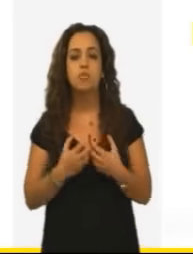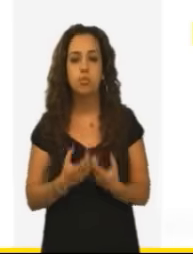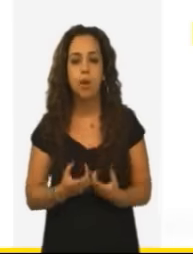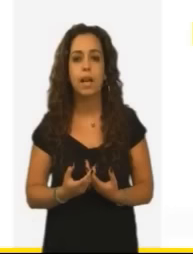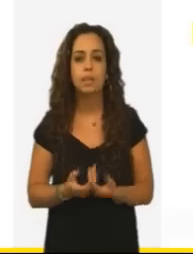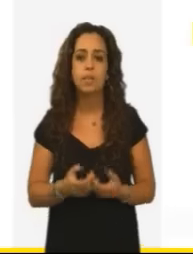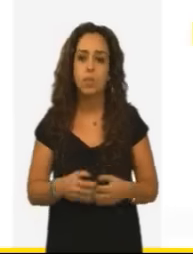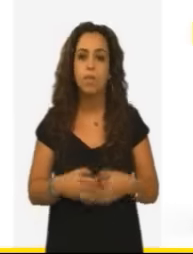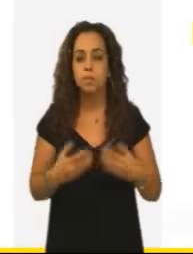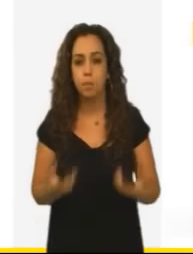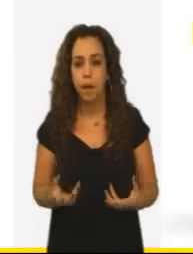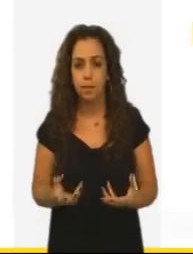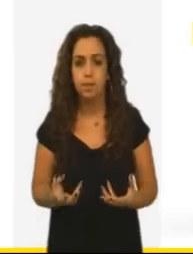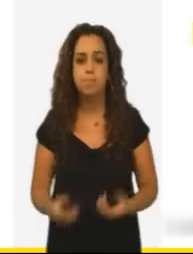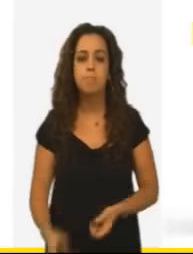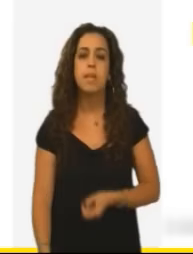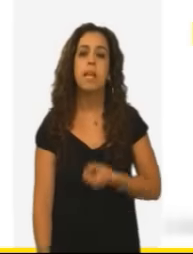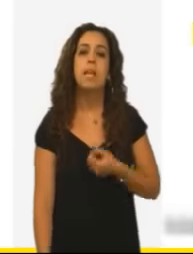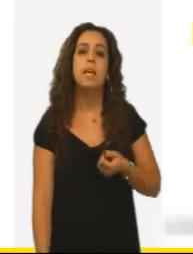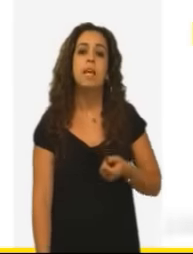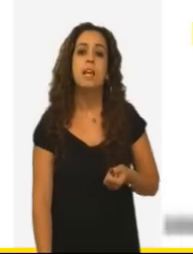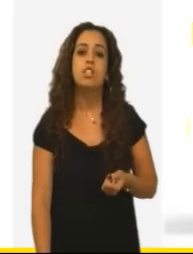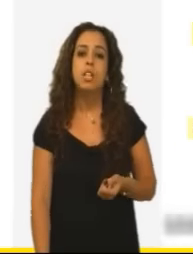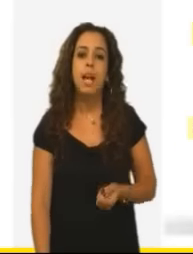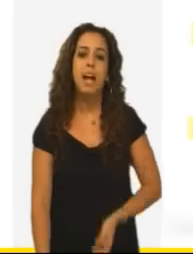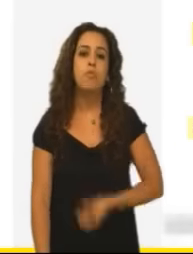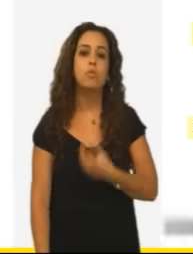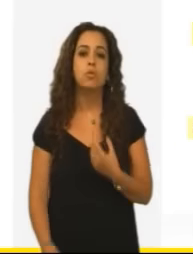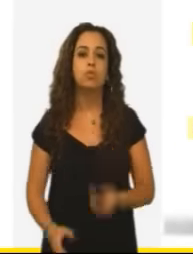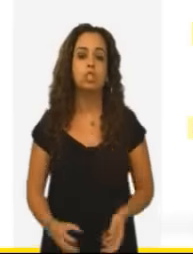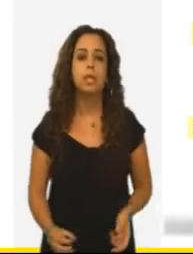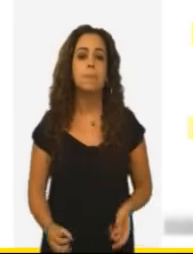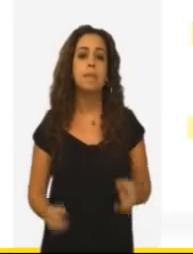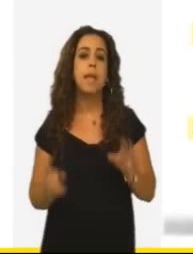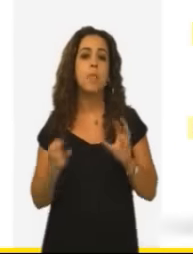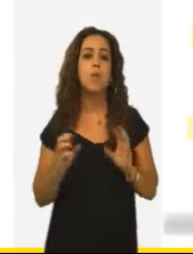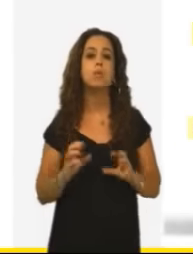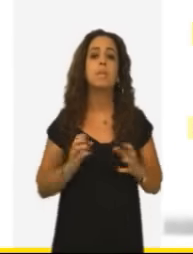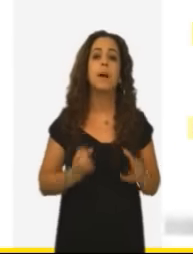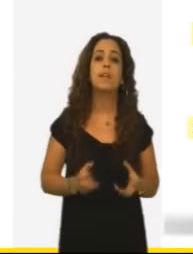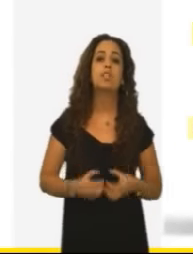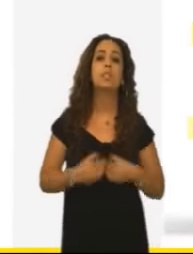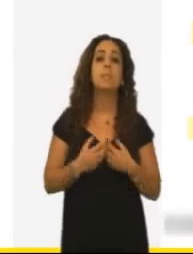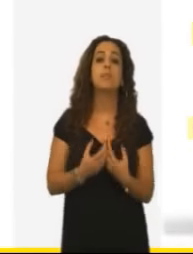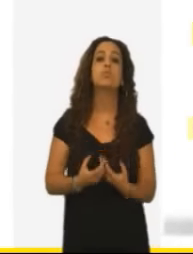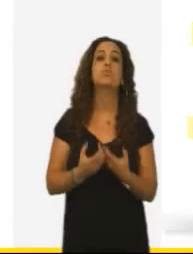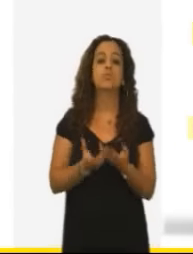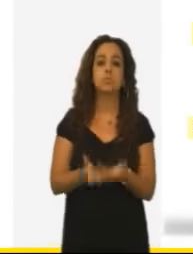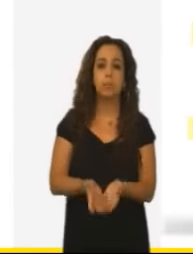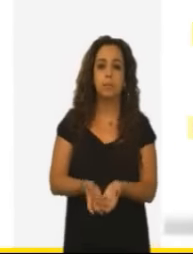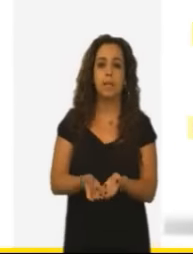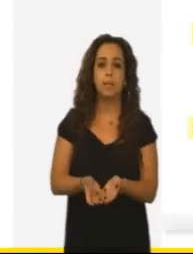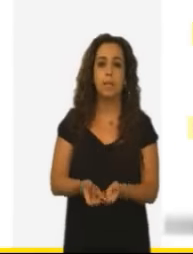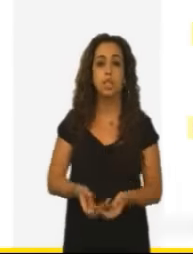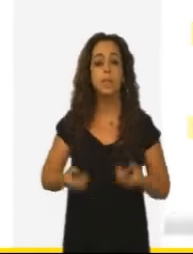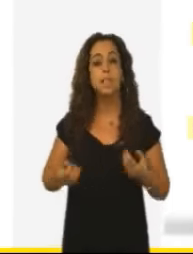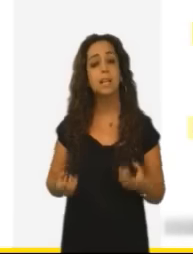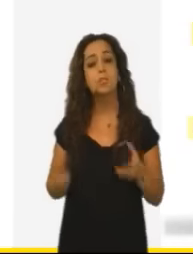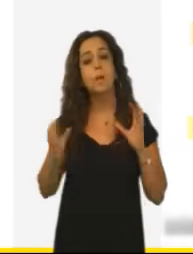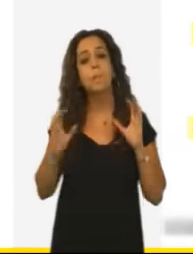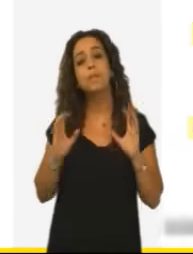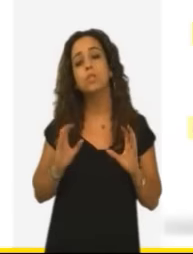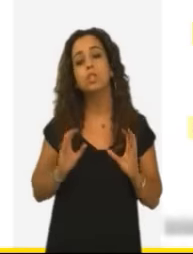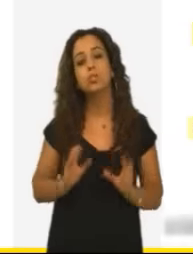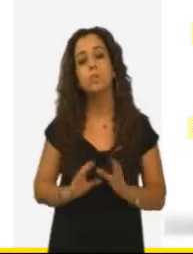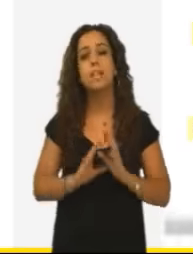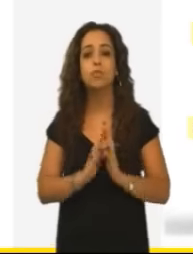si continuará sendo a mesma, paz. Já a fonologia é uma outra parte que também estuda o som na gramática, mas ela